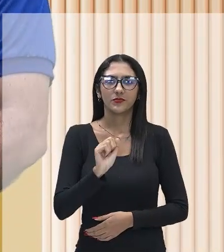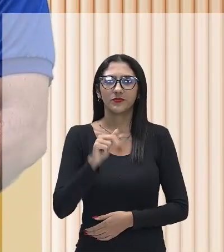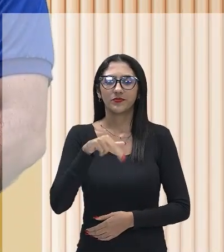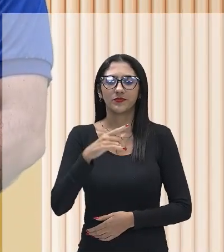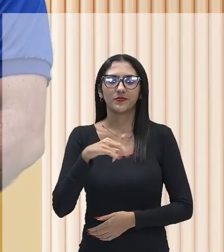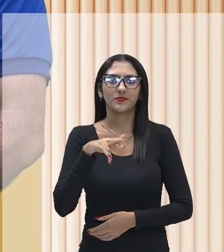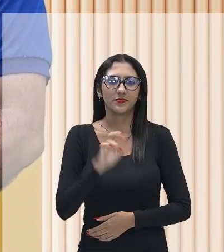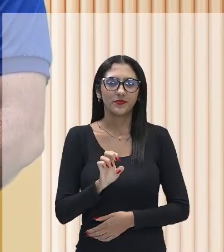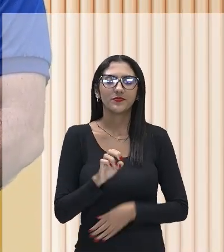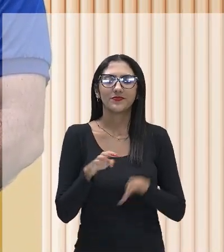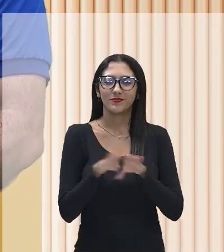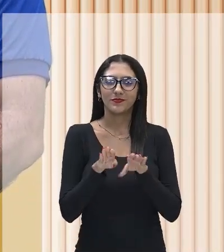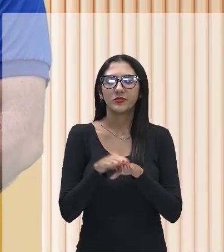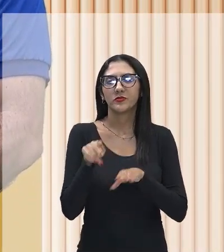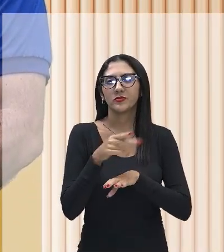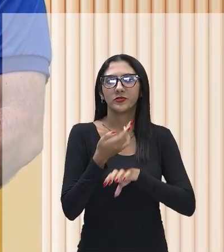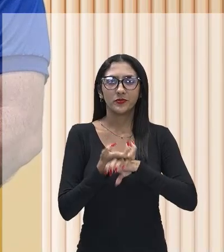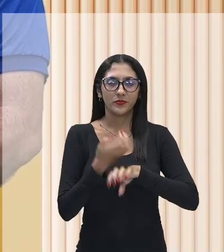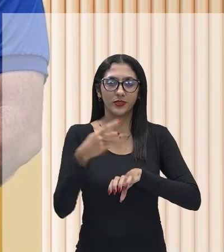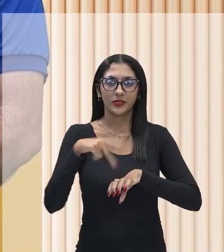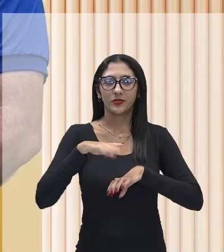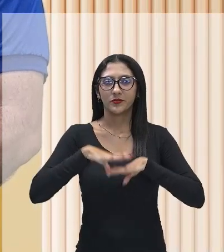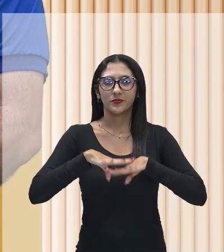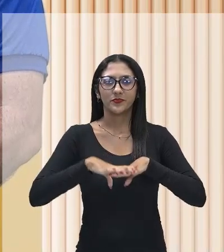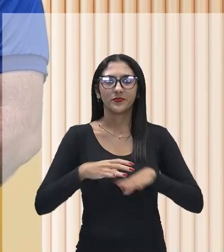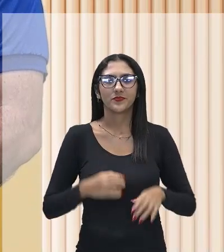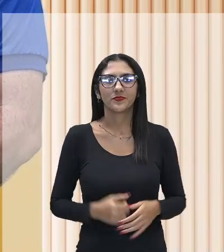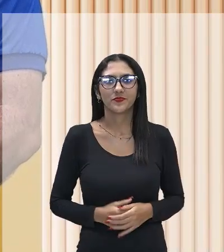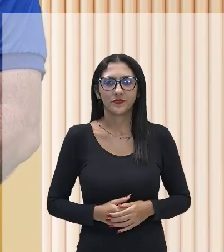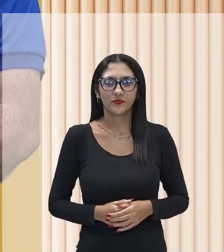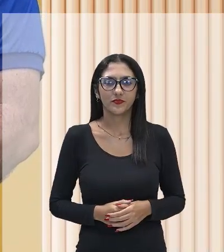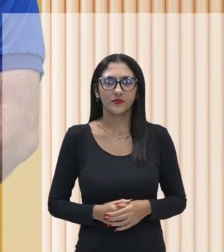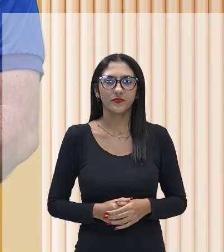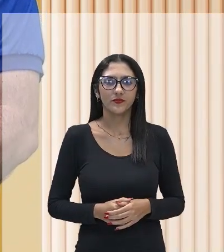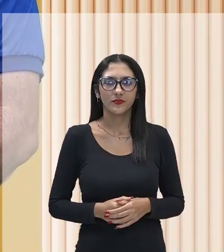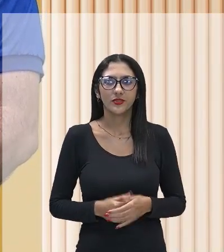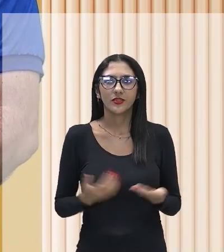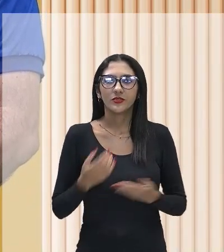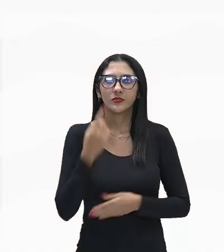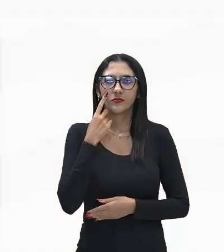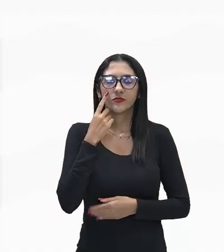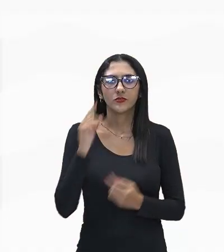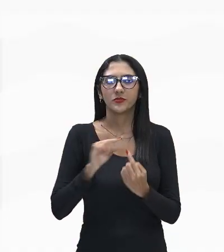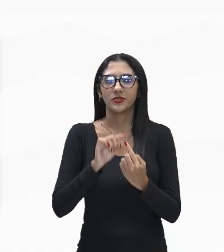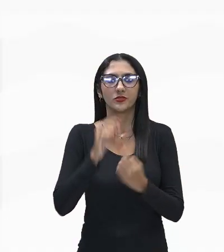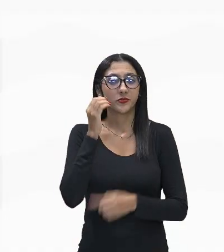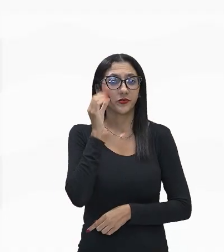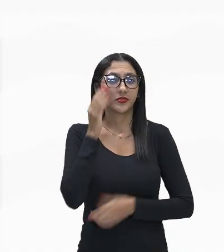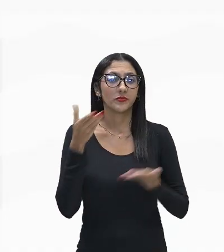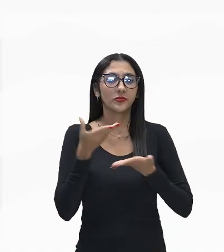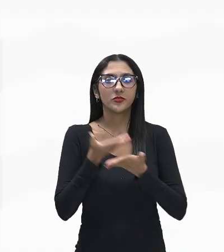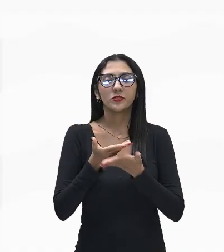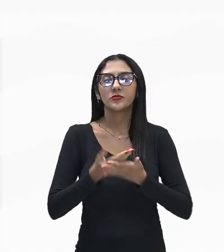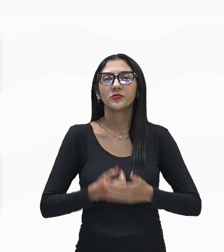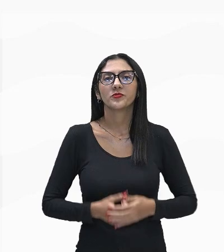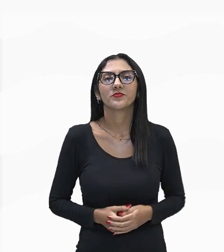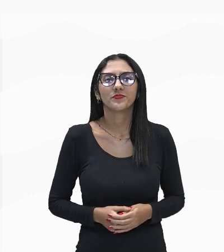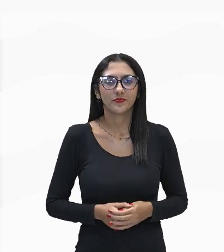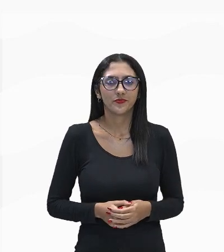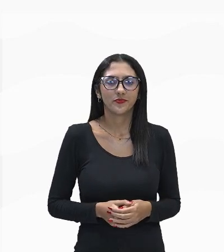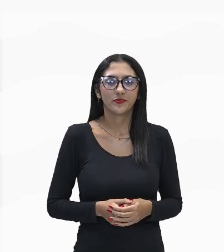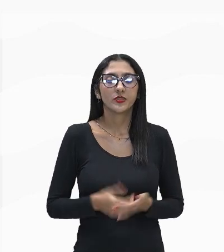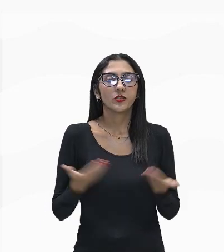de matemática aqui do Centro de Mídias. E vamos agora verificar nosso objeto de conhecimento. Nosso objeto de